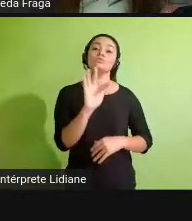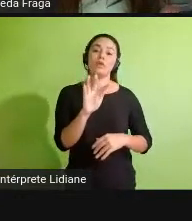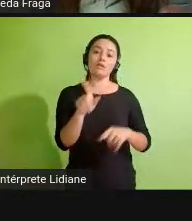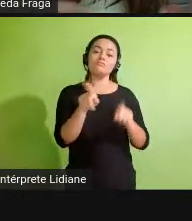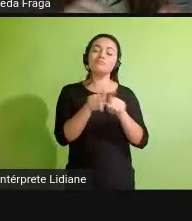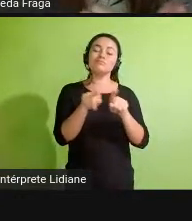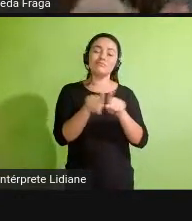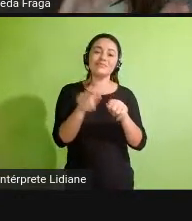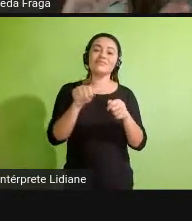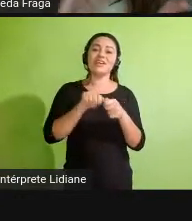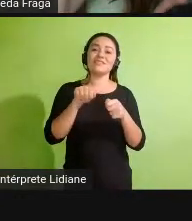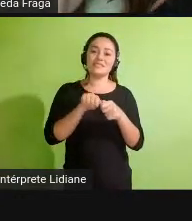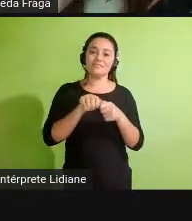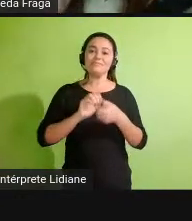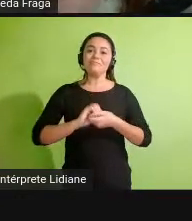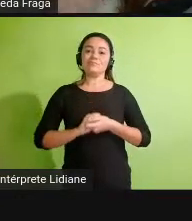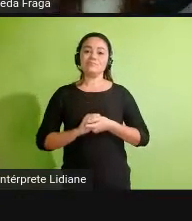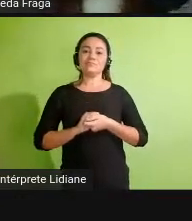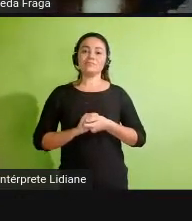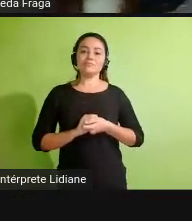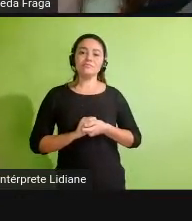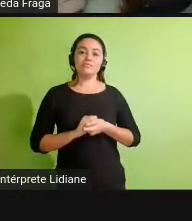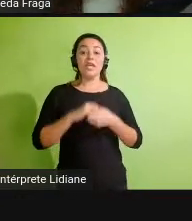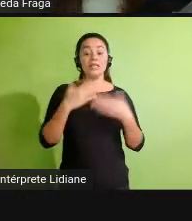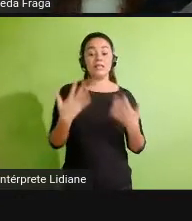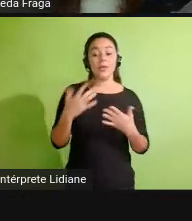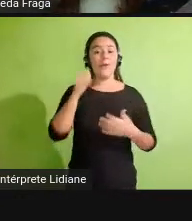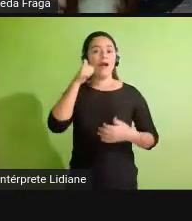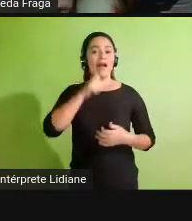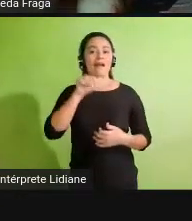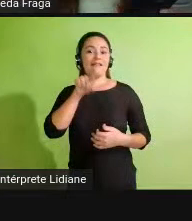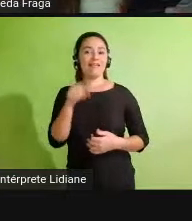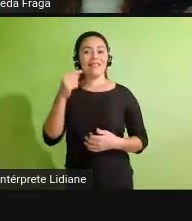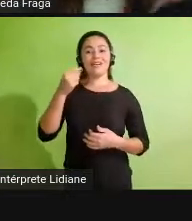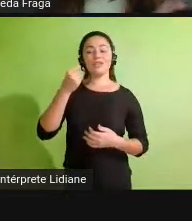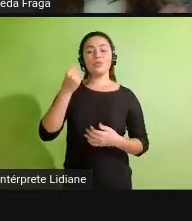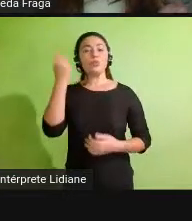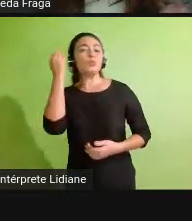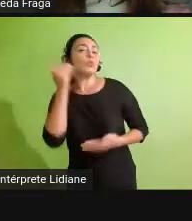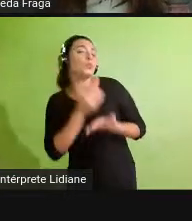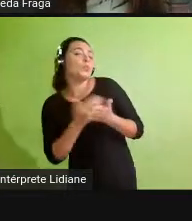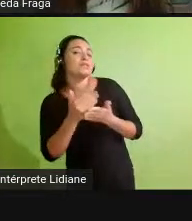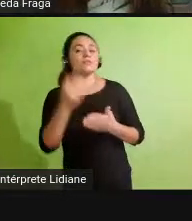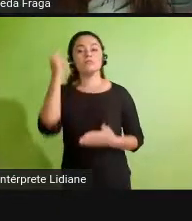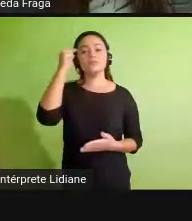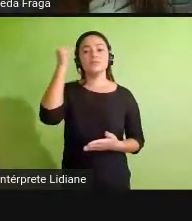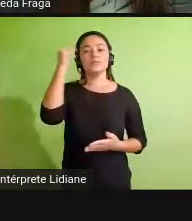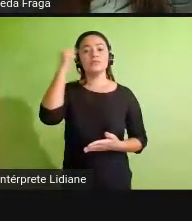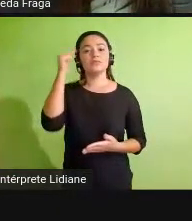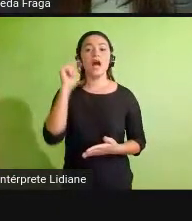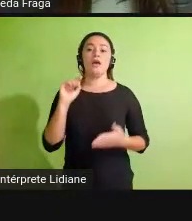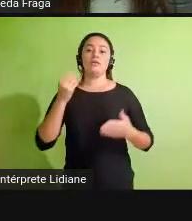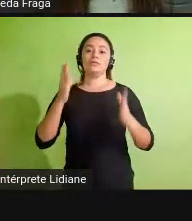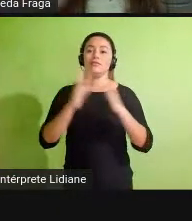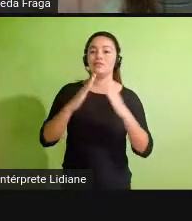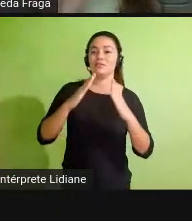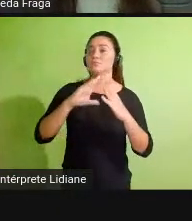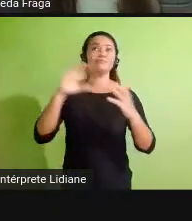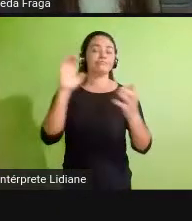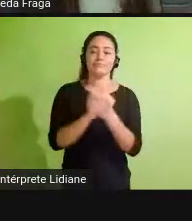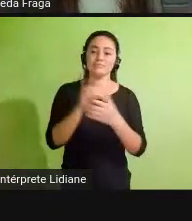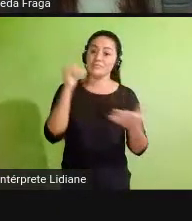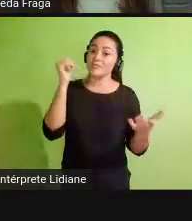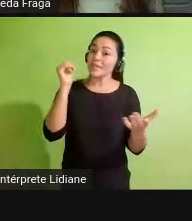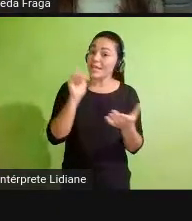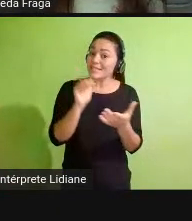uma mulher prendada e começou a pensar em casamento, ter filhos, aprender coisas diferentes. Então, sempre